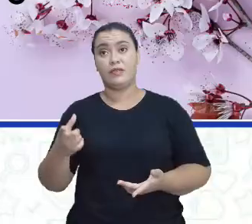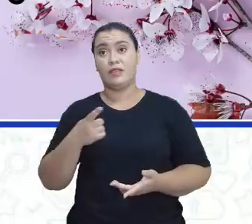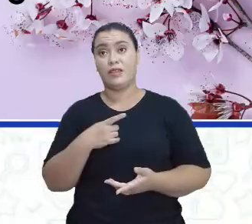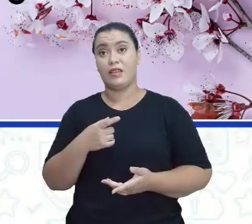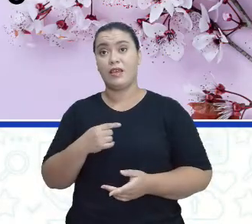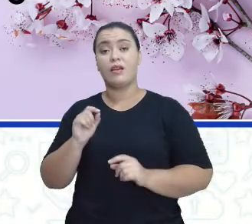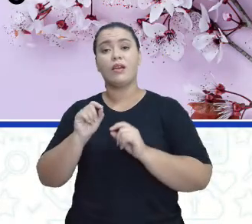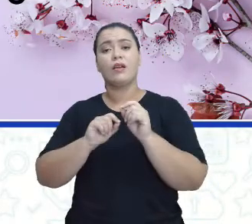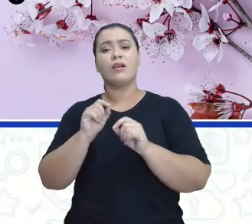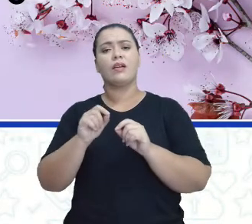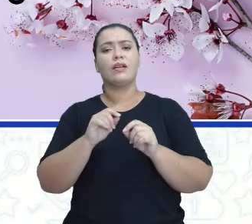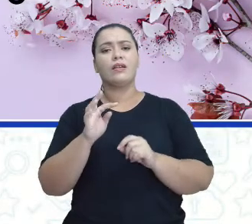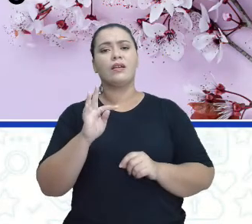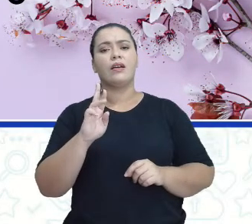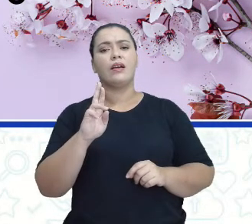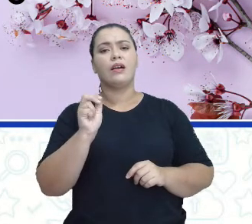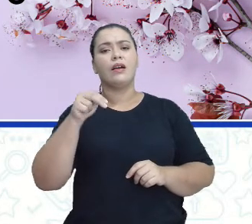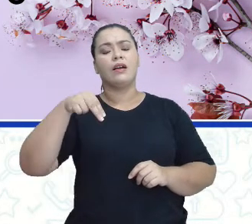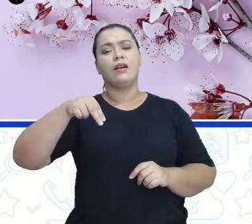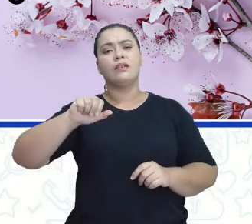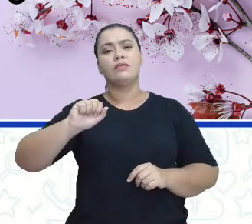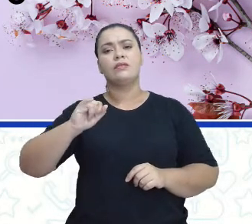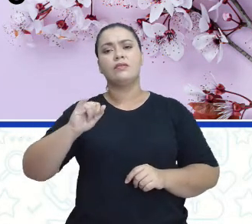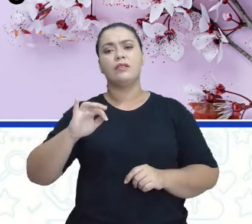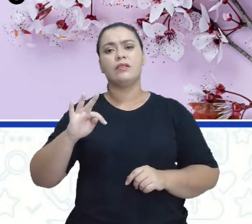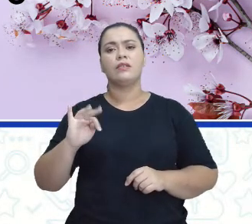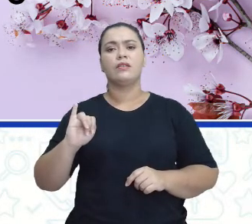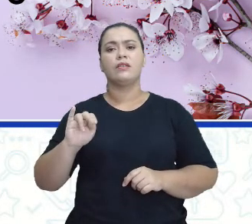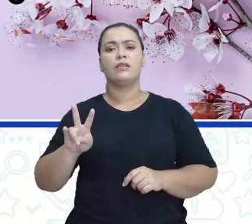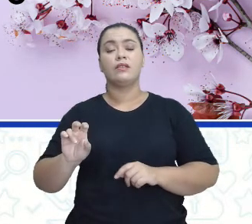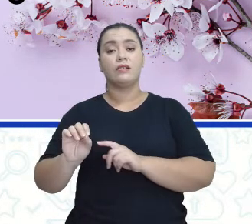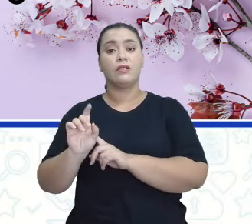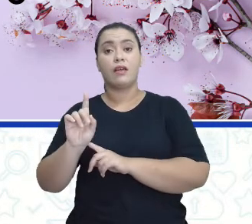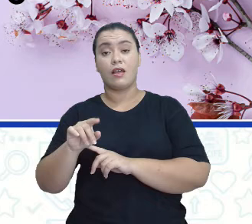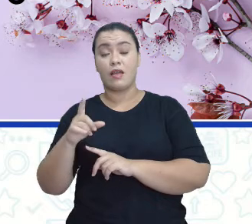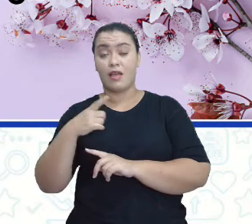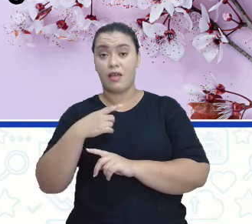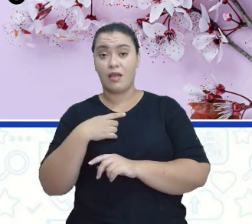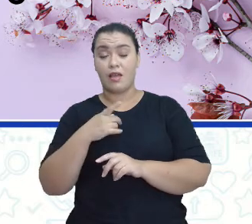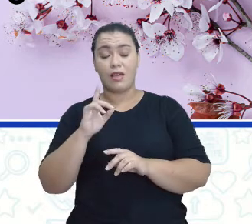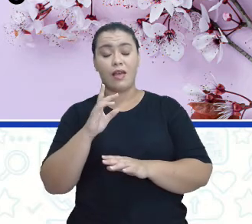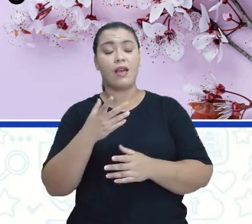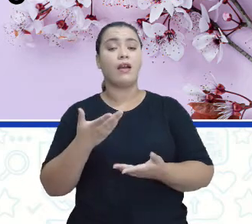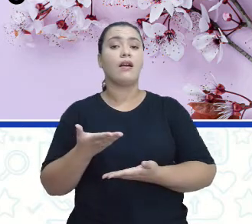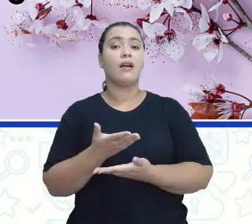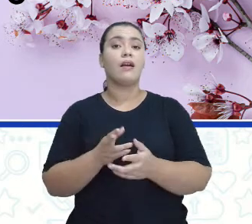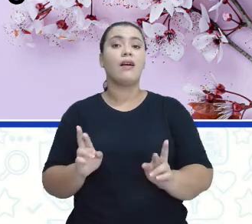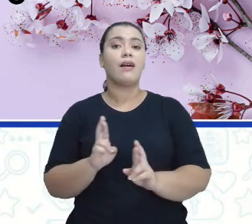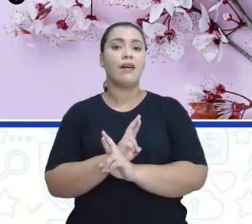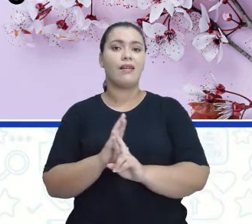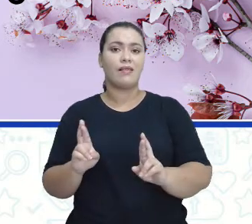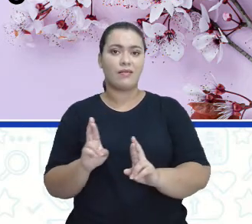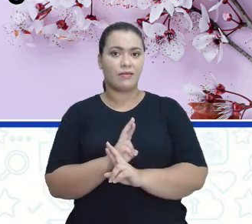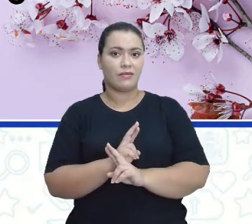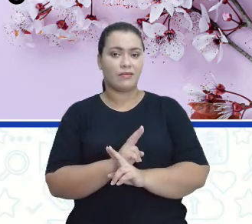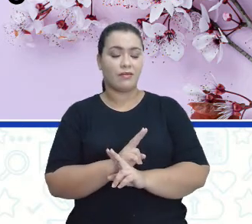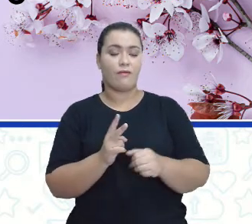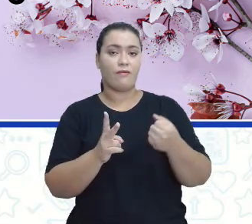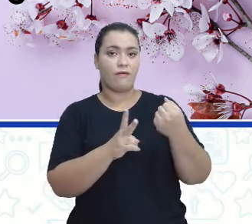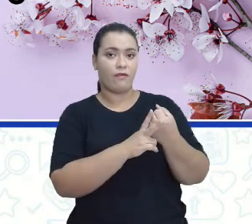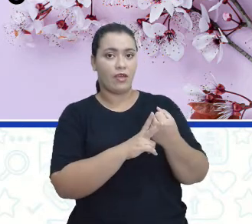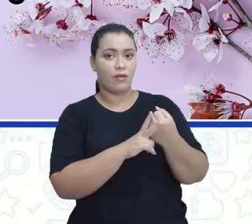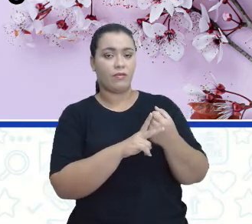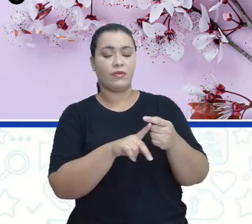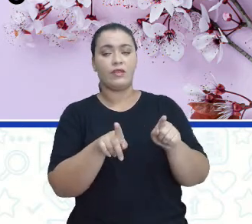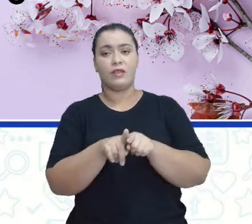verbal, ela indica o quê? Ela indica a relação entre os verbos transitivos e os seus complementos.